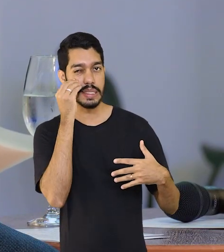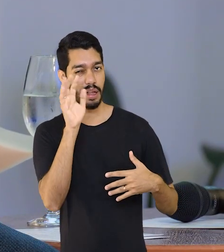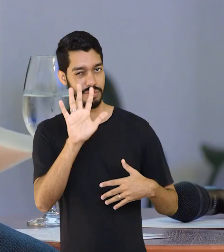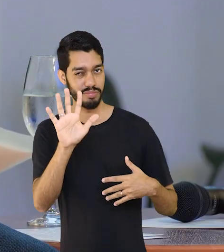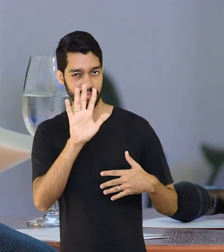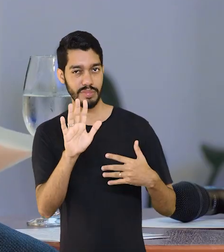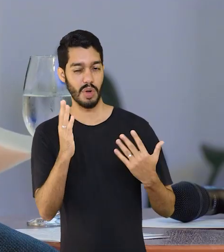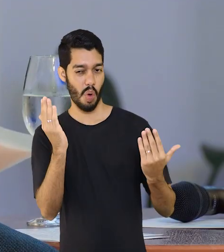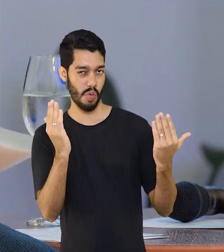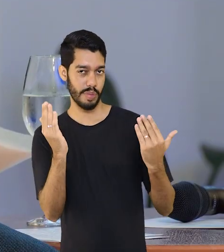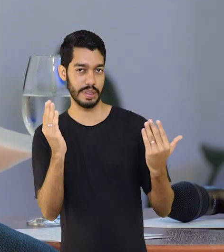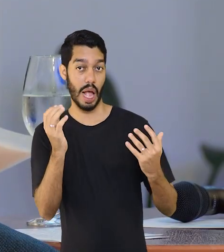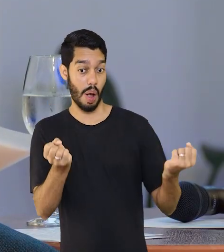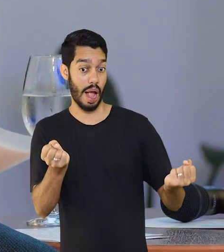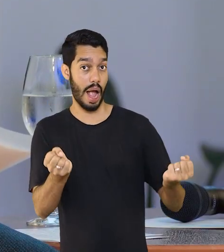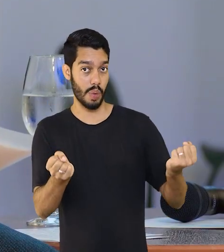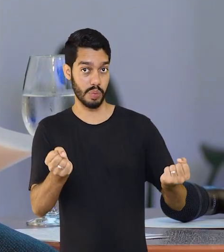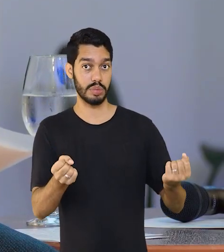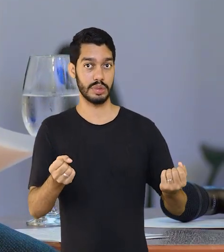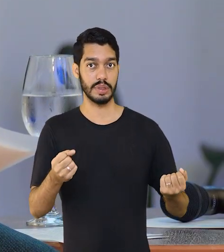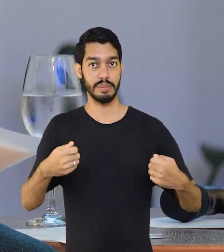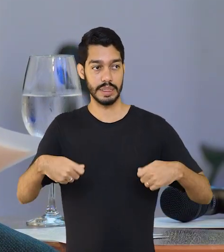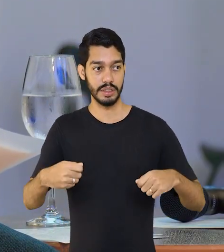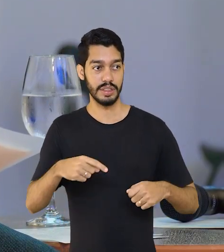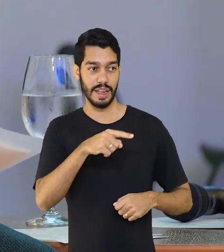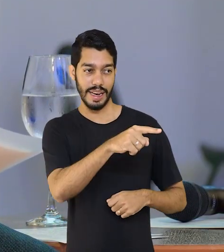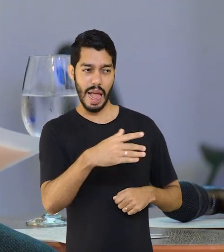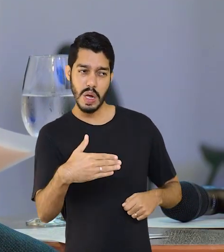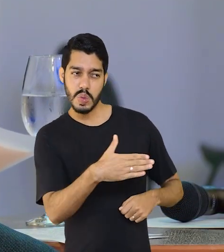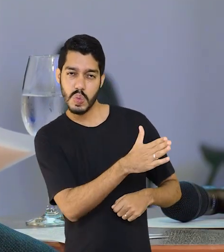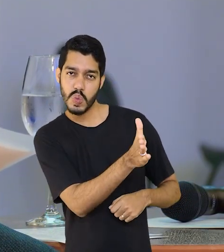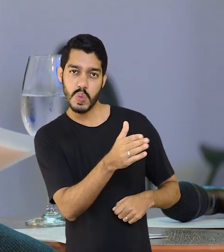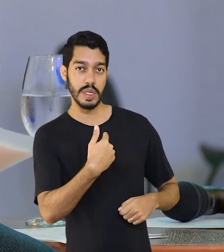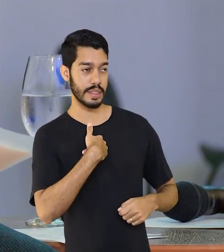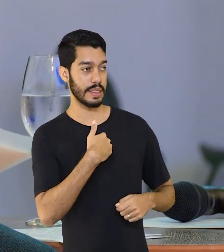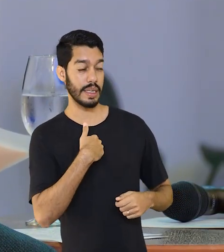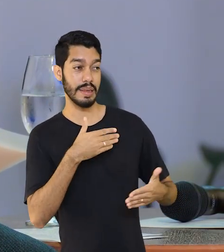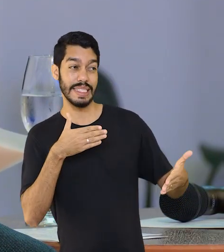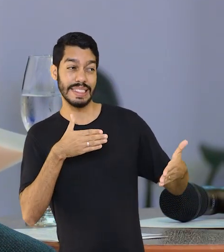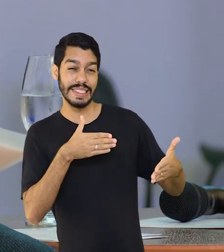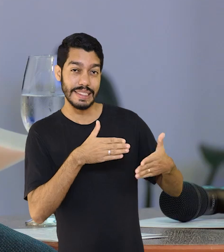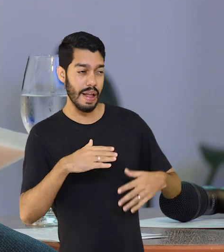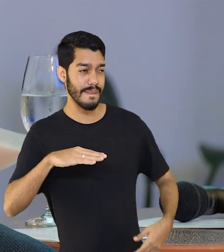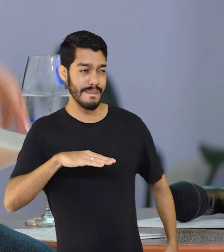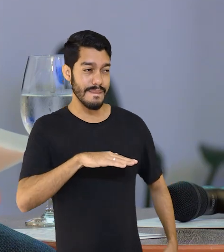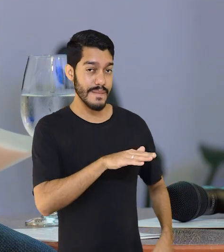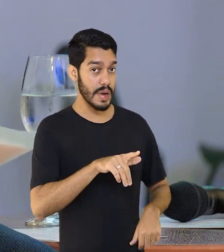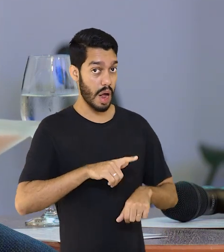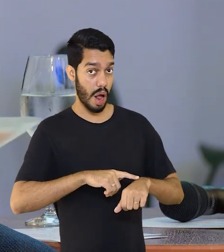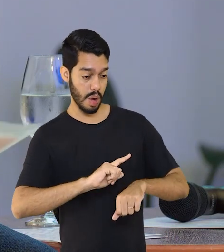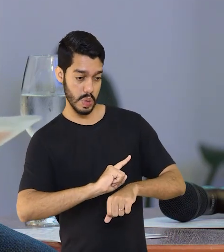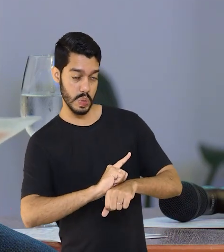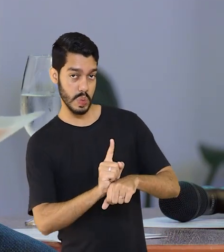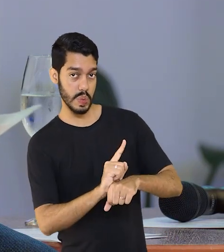ele fez, né, a analogia de um carro que tem que fazer a curva no máximo a 150 km por